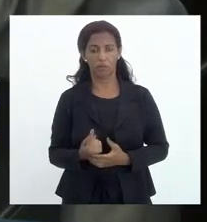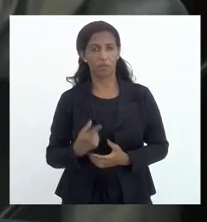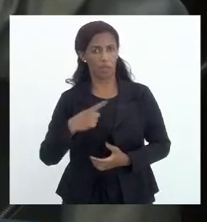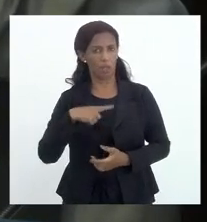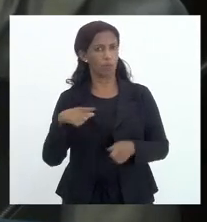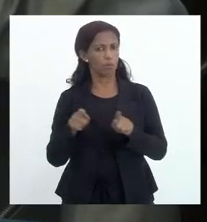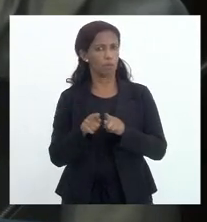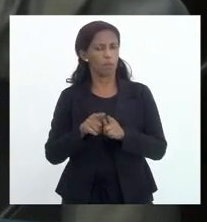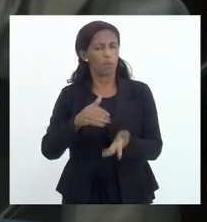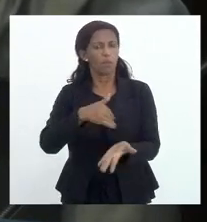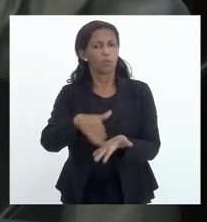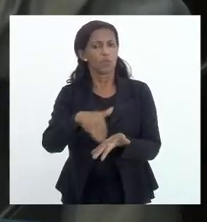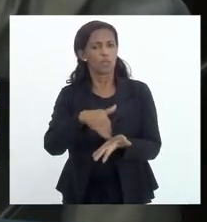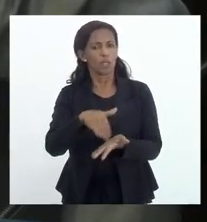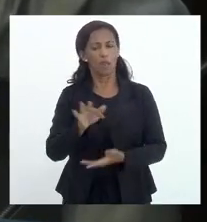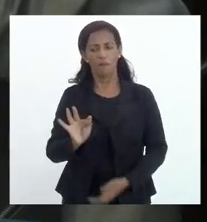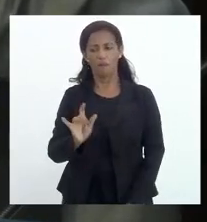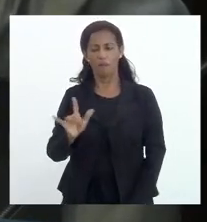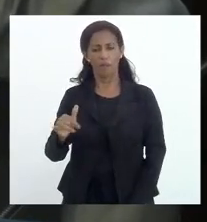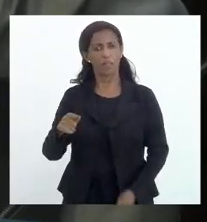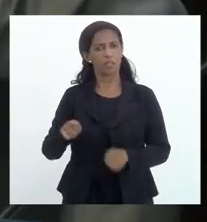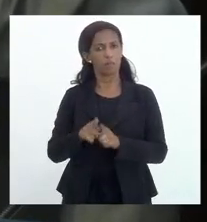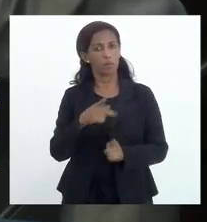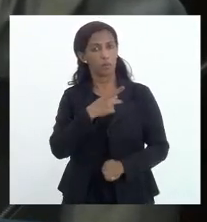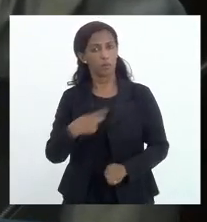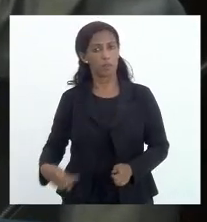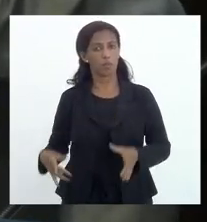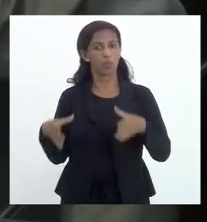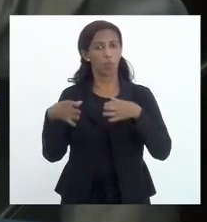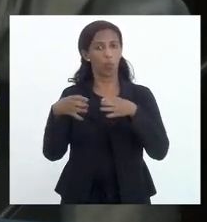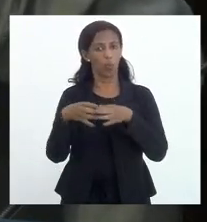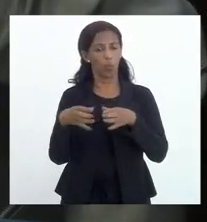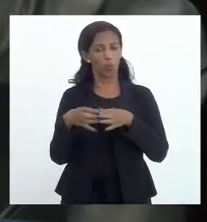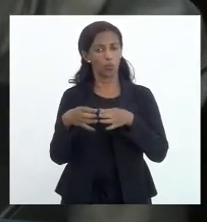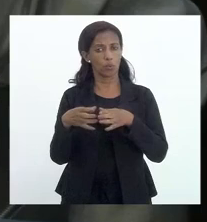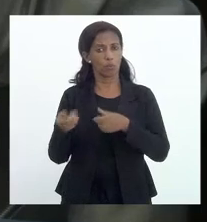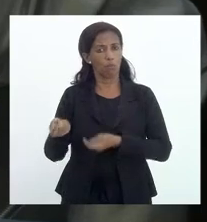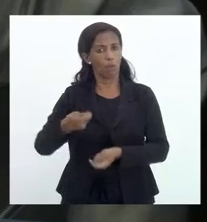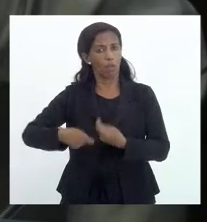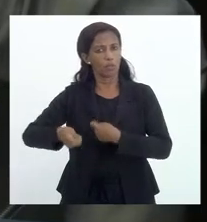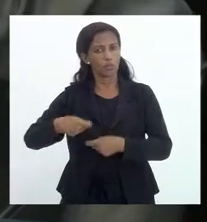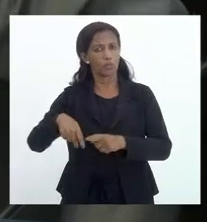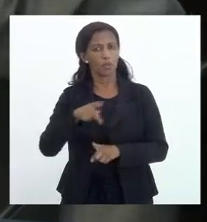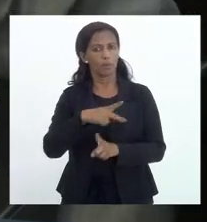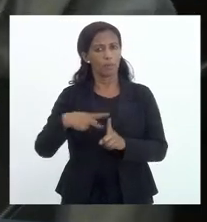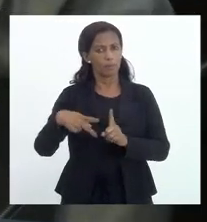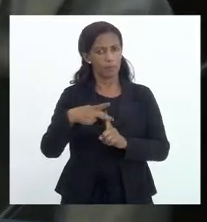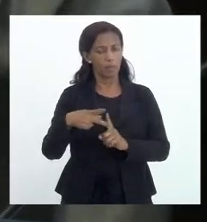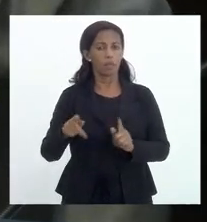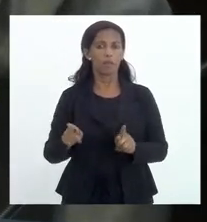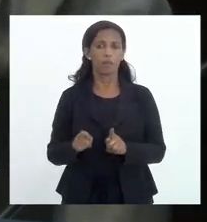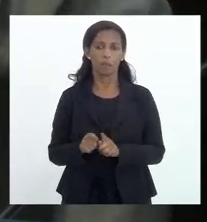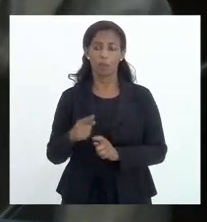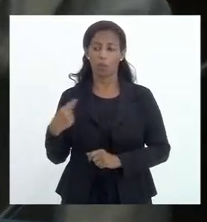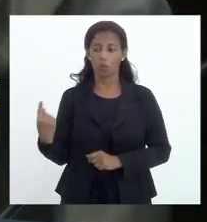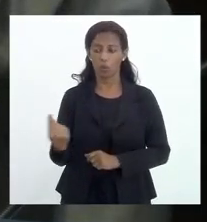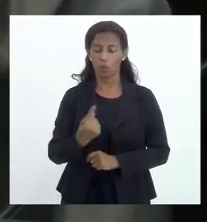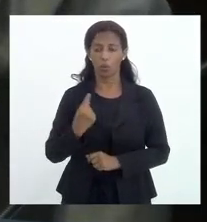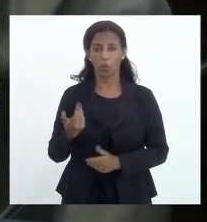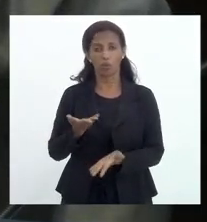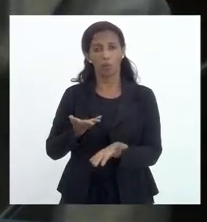também, como secretário de Fazenda, sou presidente do Conselho de Administração do Rio Previdência, e nós estamos